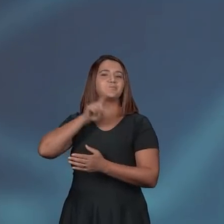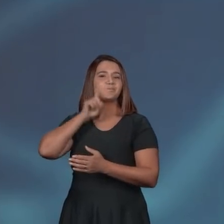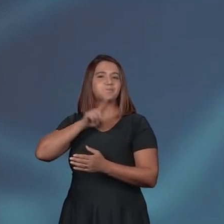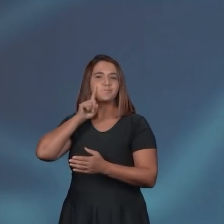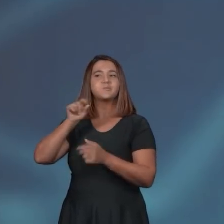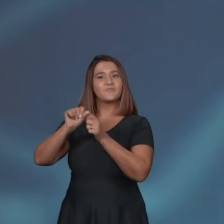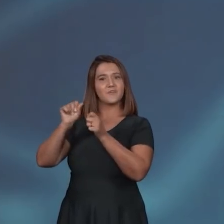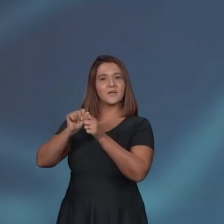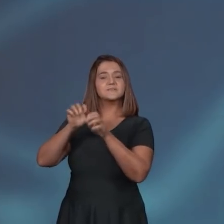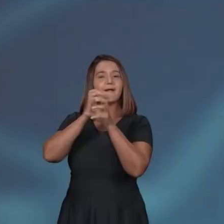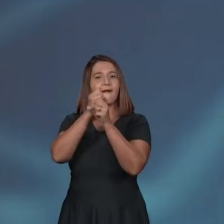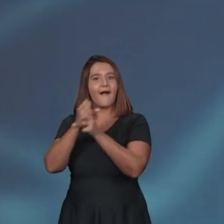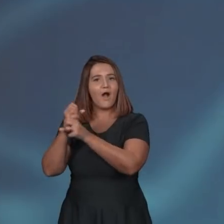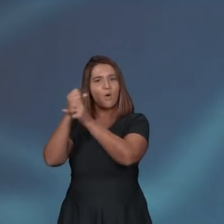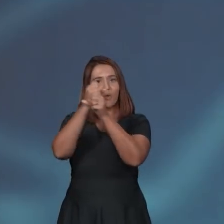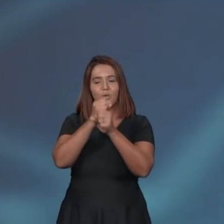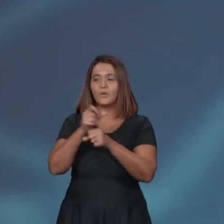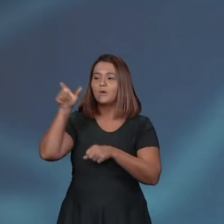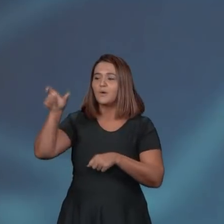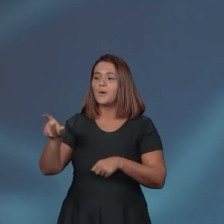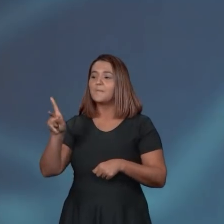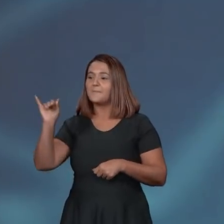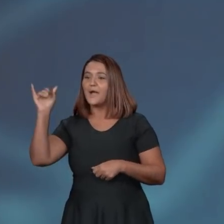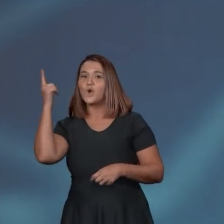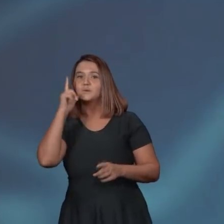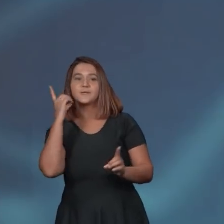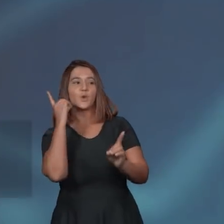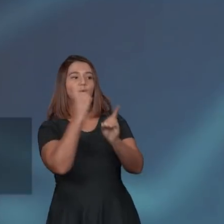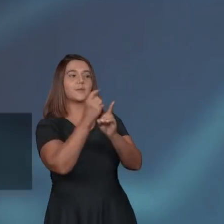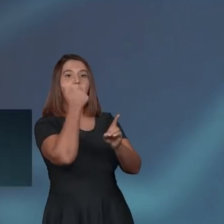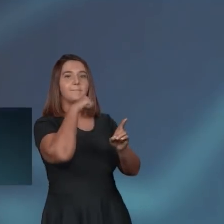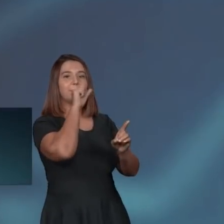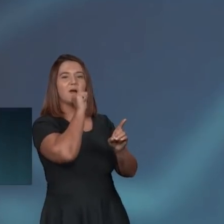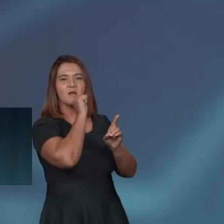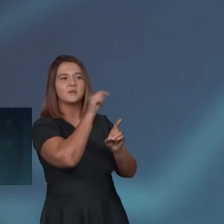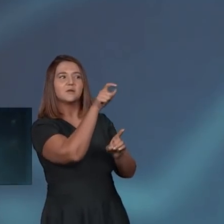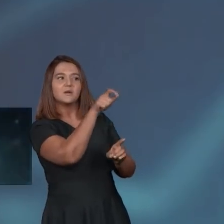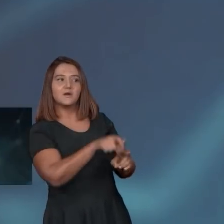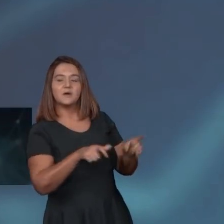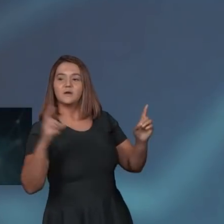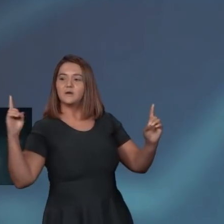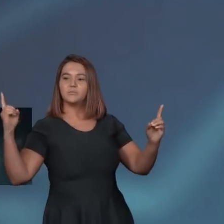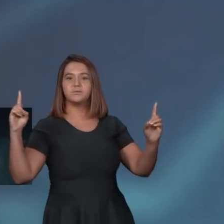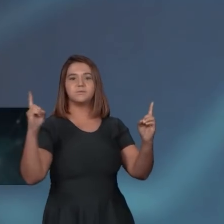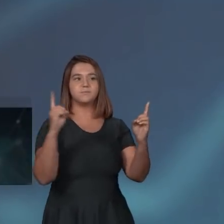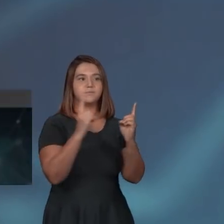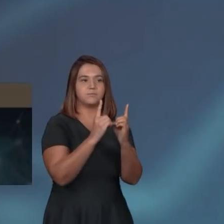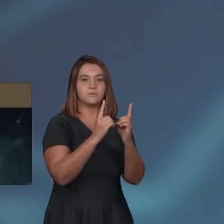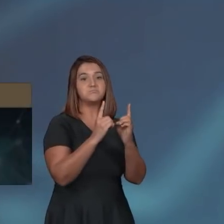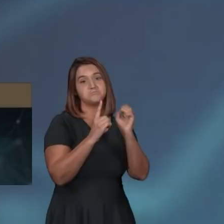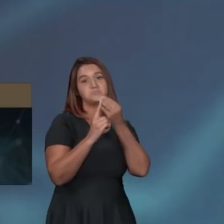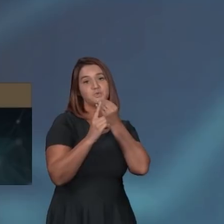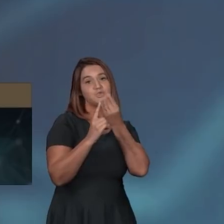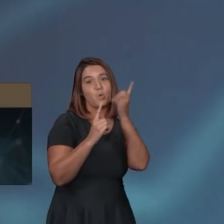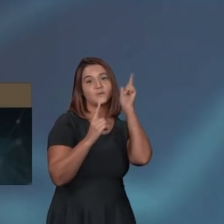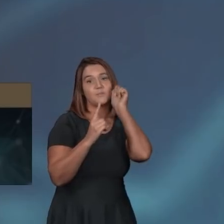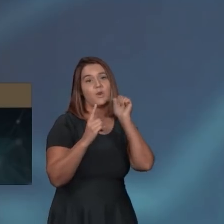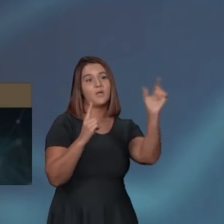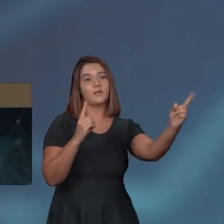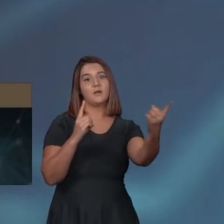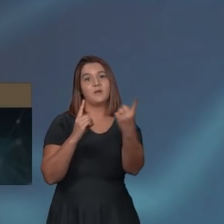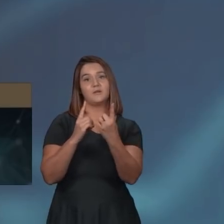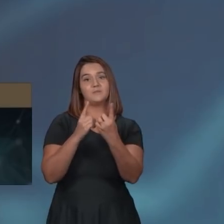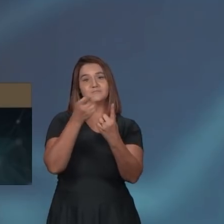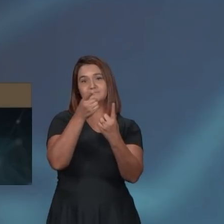probabilidade matemática do seu pai ter encontrado com sua mãe nos anos 90 e você ter nascido e não outra, seria 1